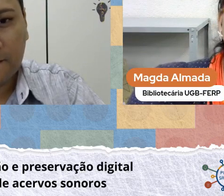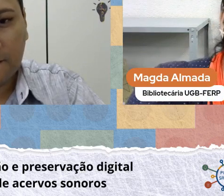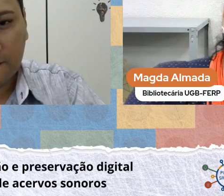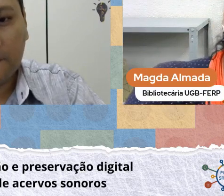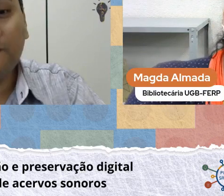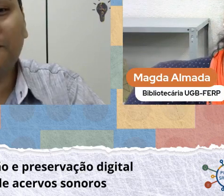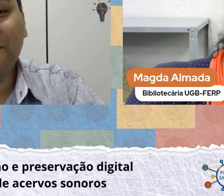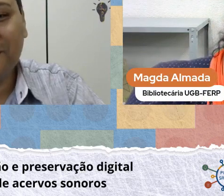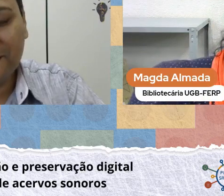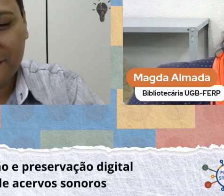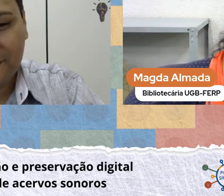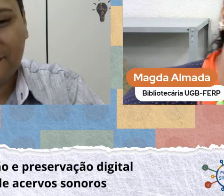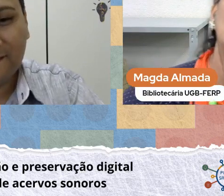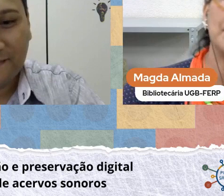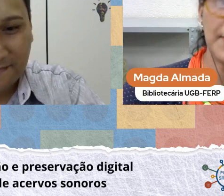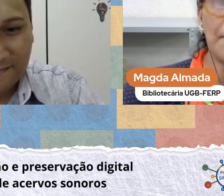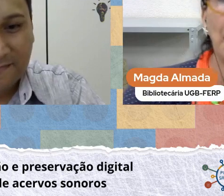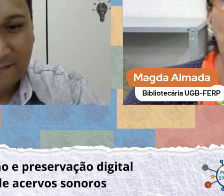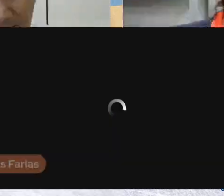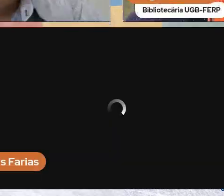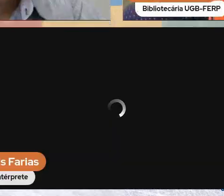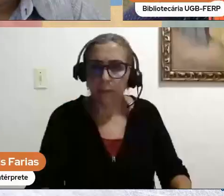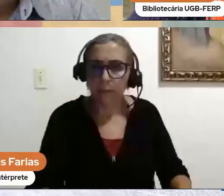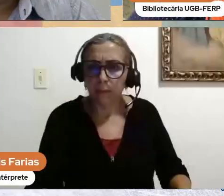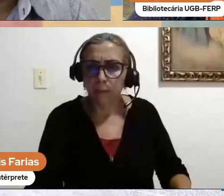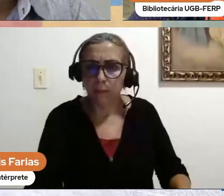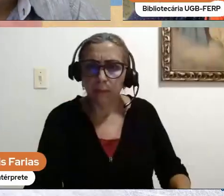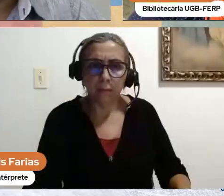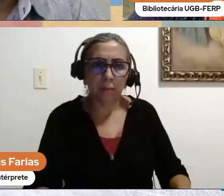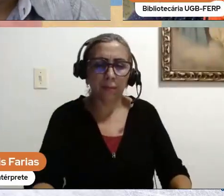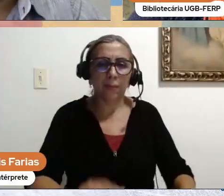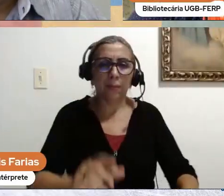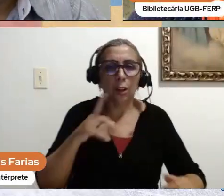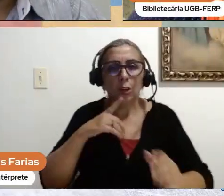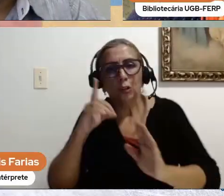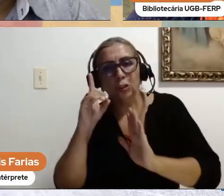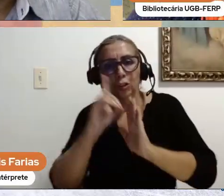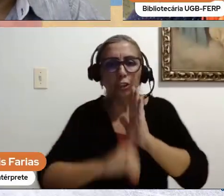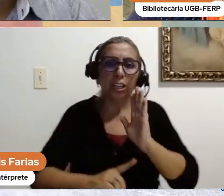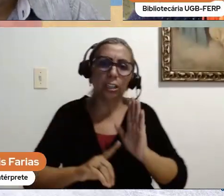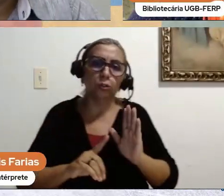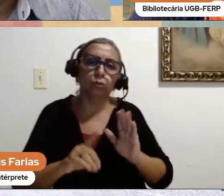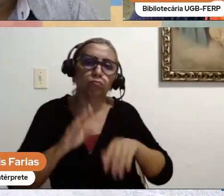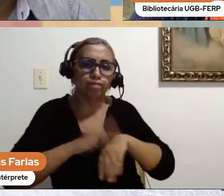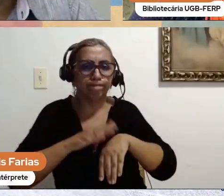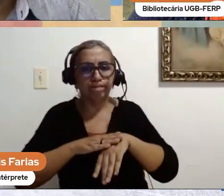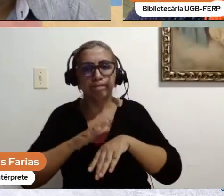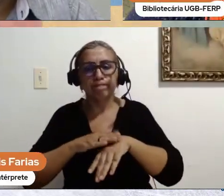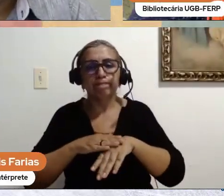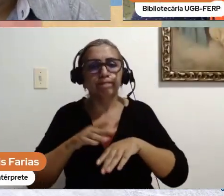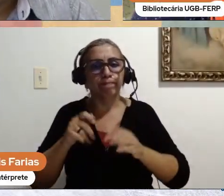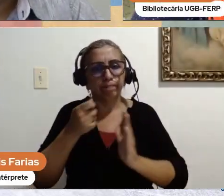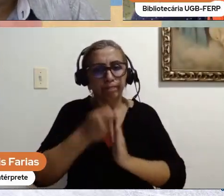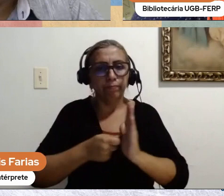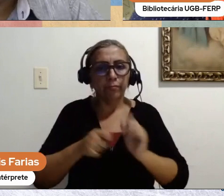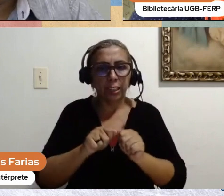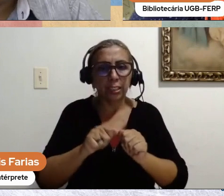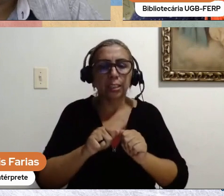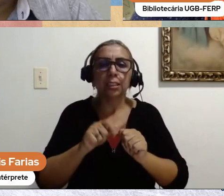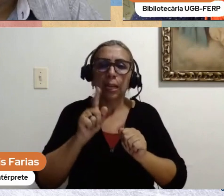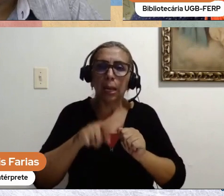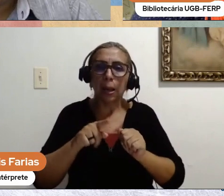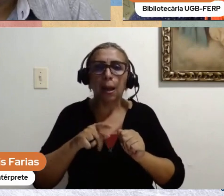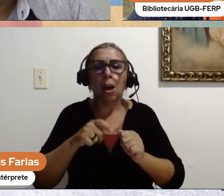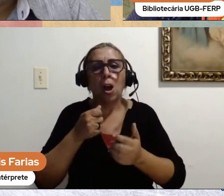2. Aí você vai ter, né? E os direitos autorais, sim, né? Os direitos autorais, eles são importantes até na questão das próprias